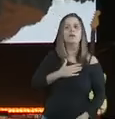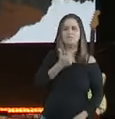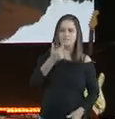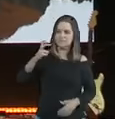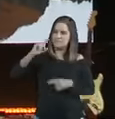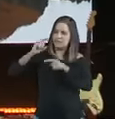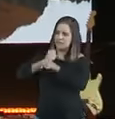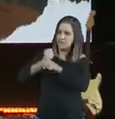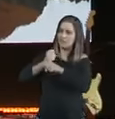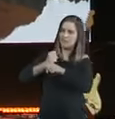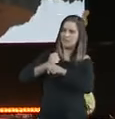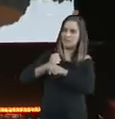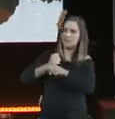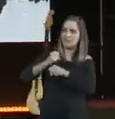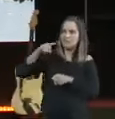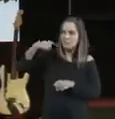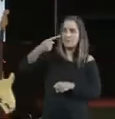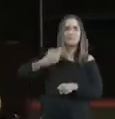Casei com essa condição de vida.